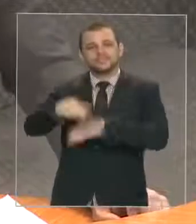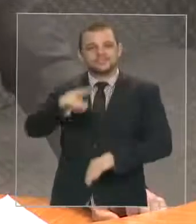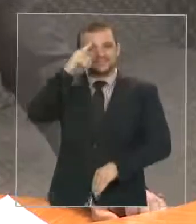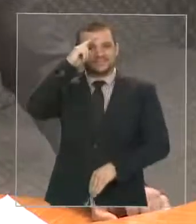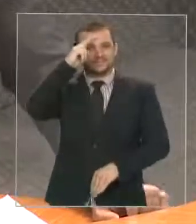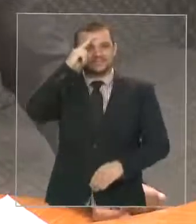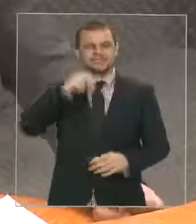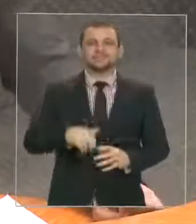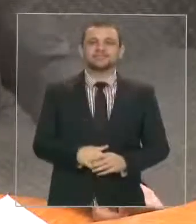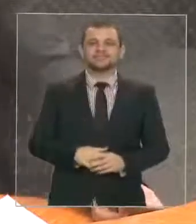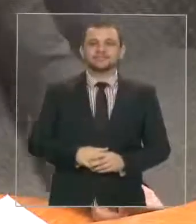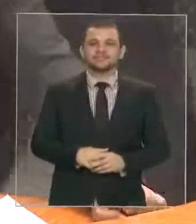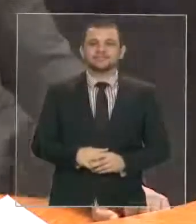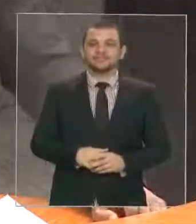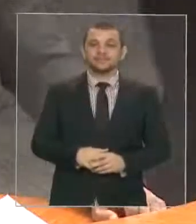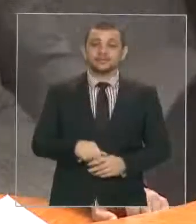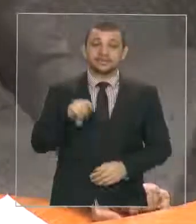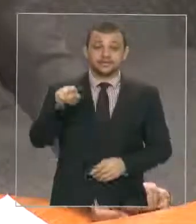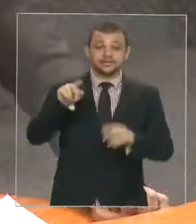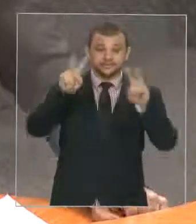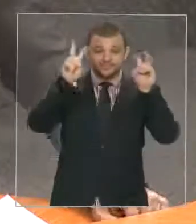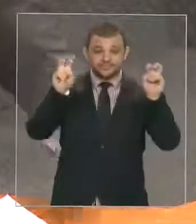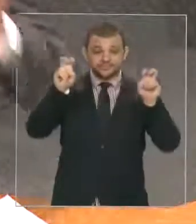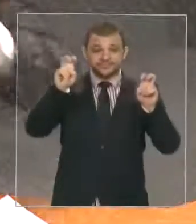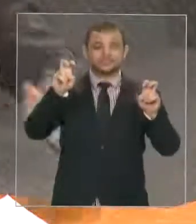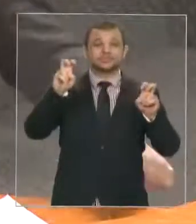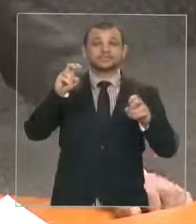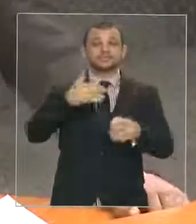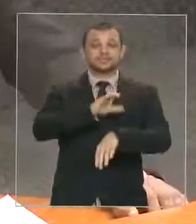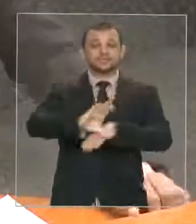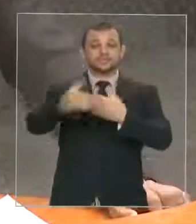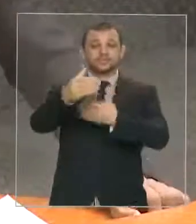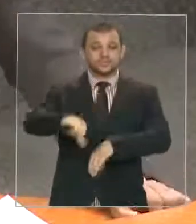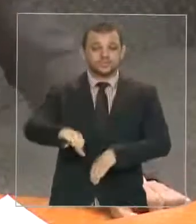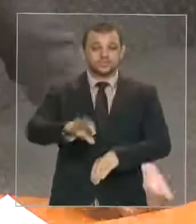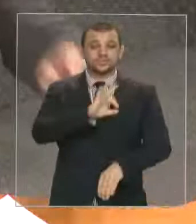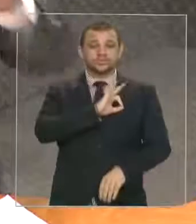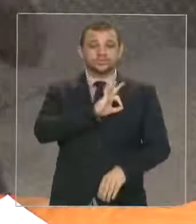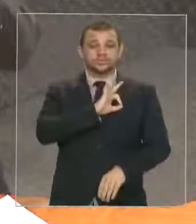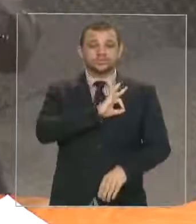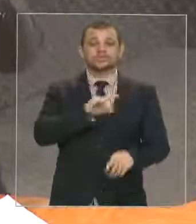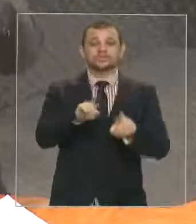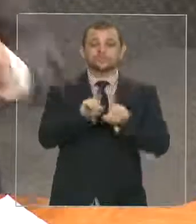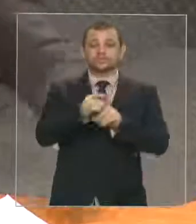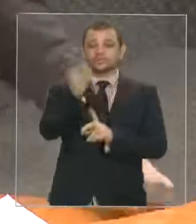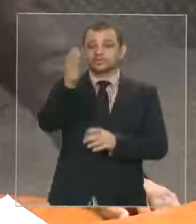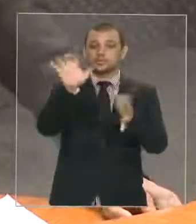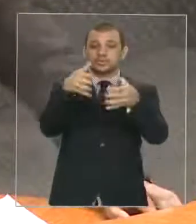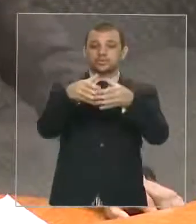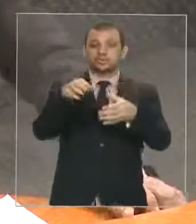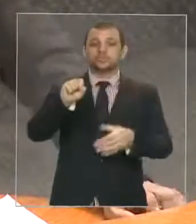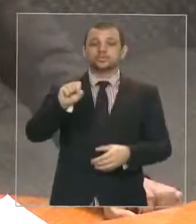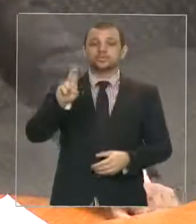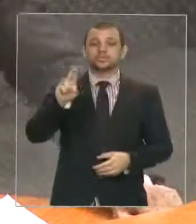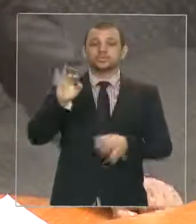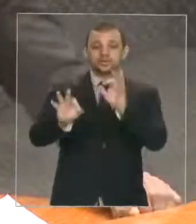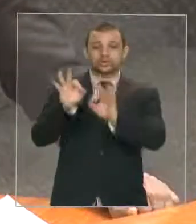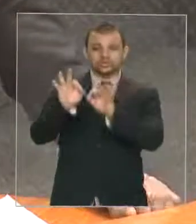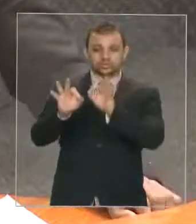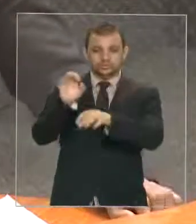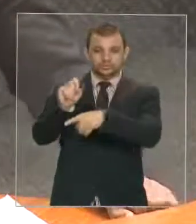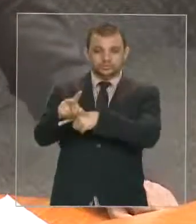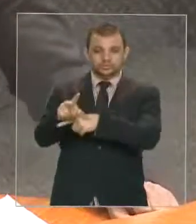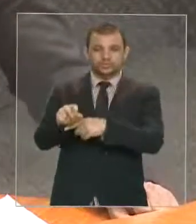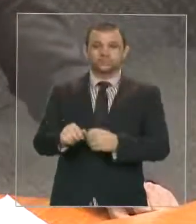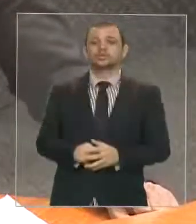E é sobre o concurso de da Polícia Militar e sobre subjuntos que eu quero dedicar a vocês. Muitos de vocês são ex-alunos